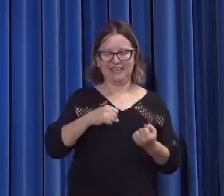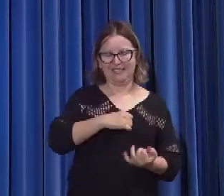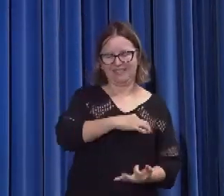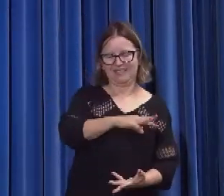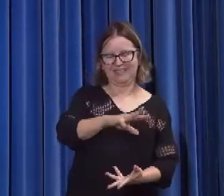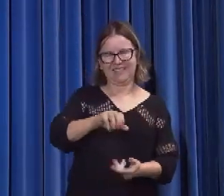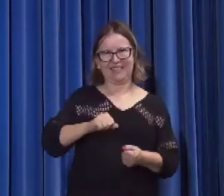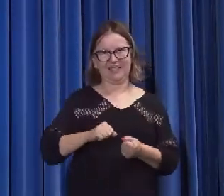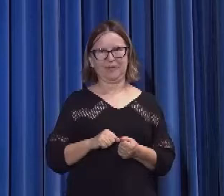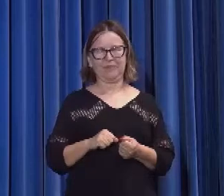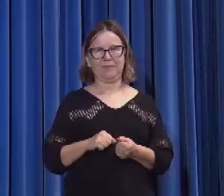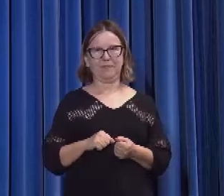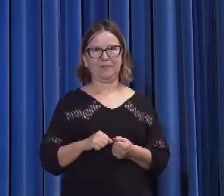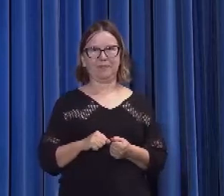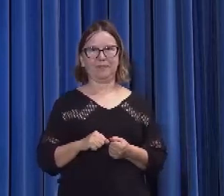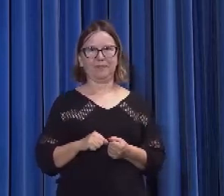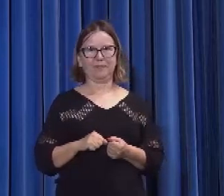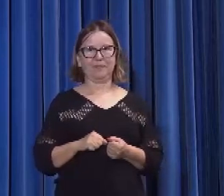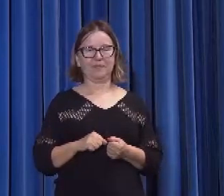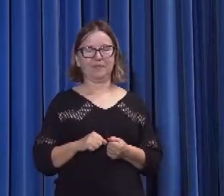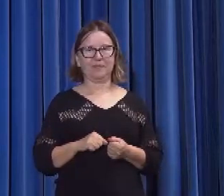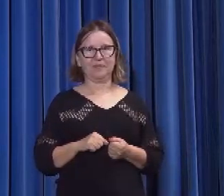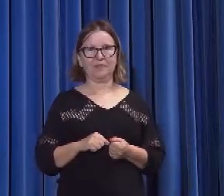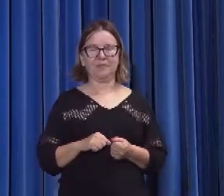Enquanto o Senhor não vier nos buscar,